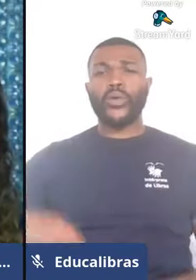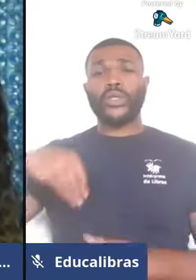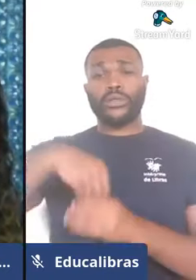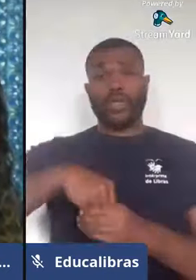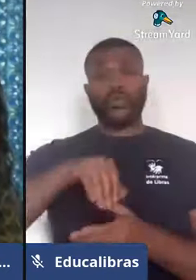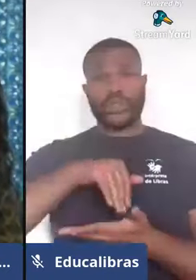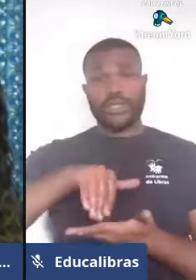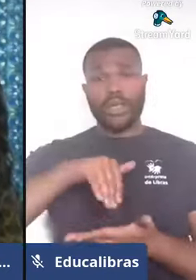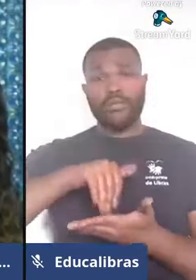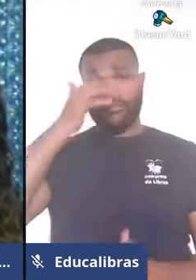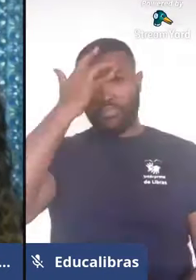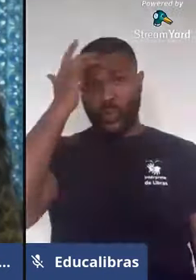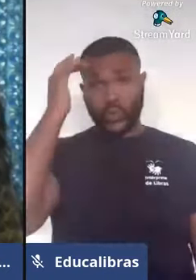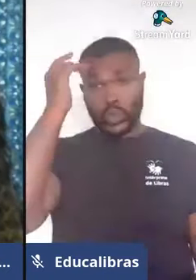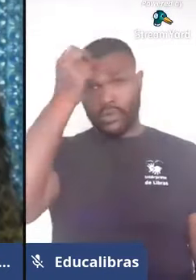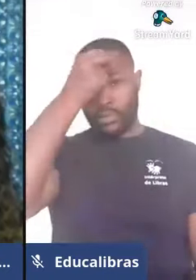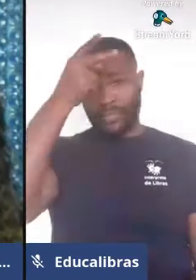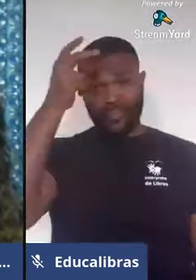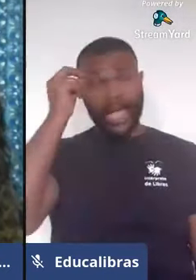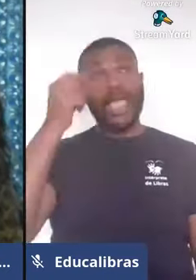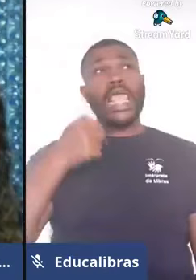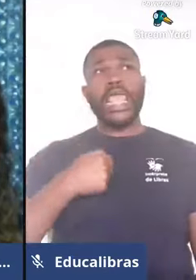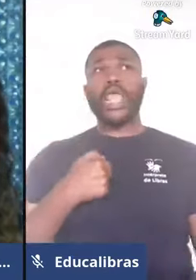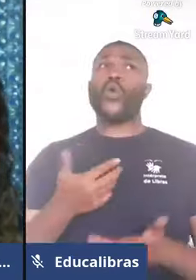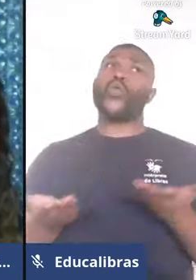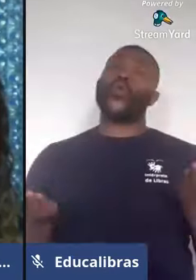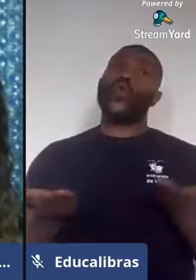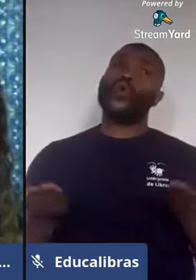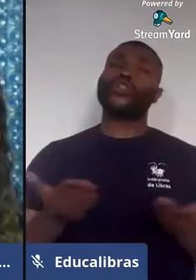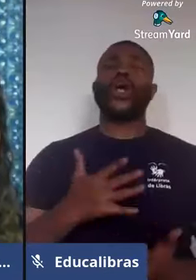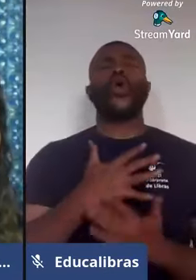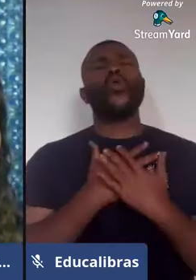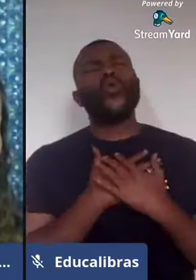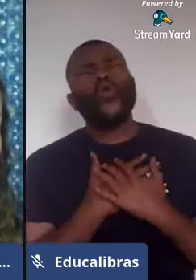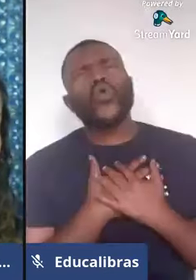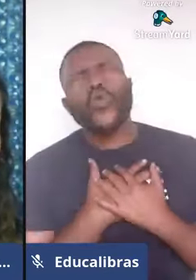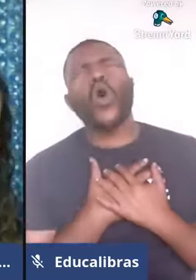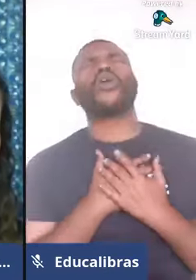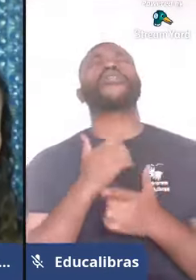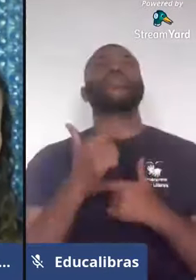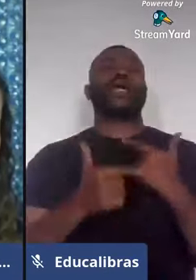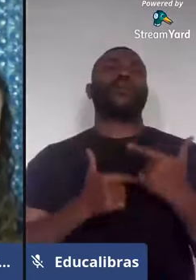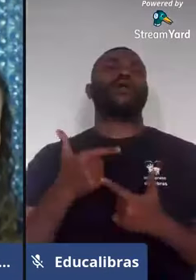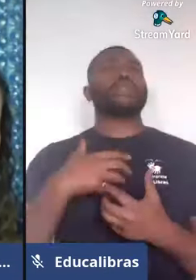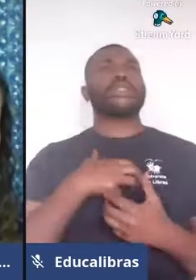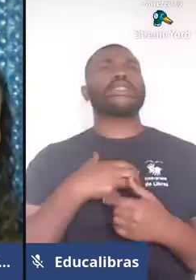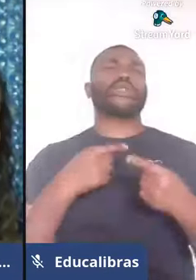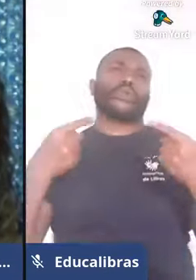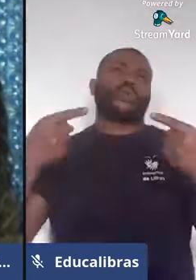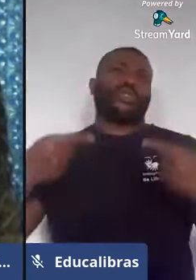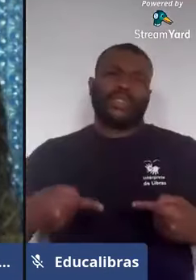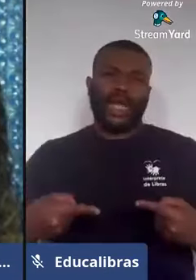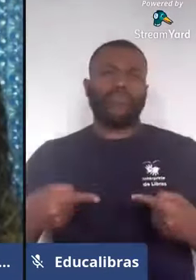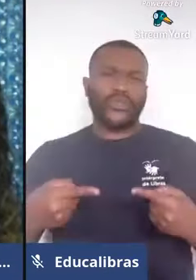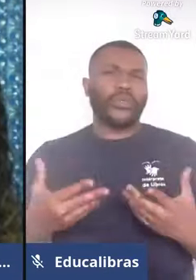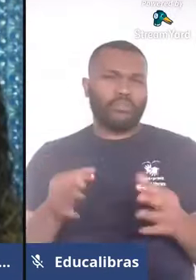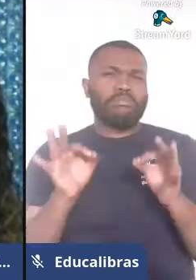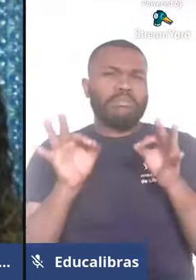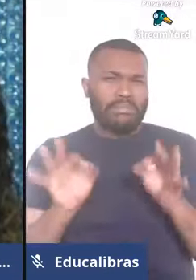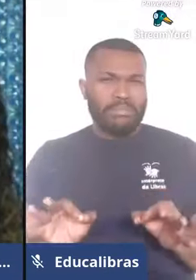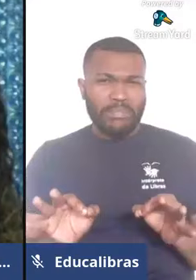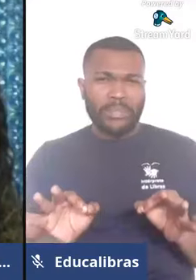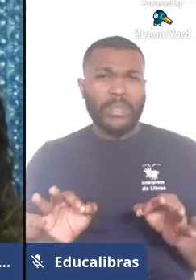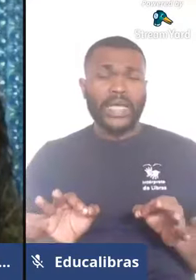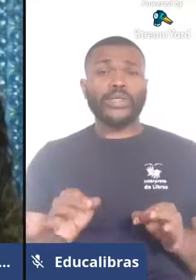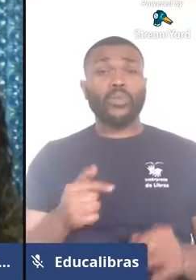hoje, eu principalmente, eu gosto muito do que eu faço, é desafiador, não tenho o que dizer, mas eu acho